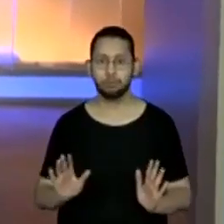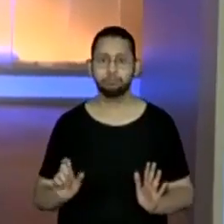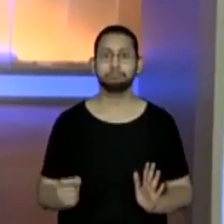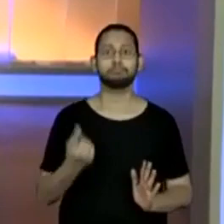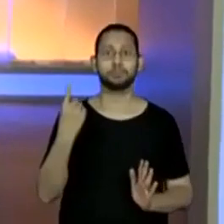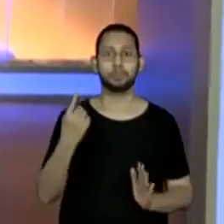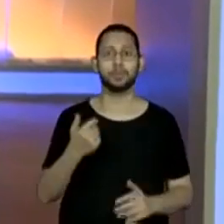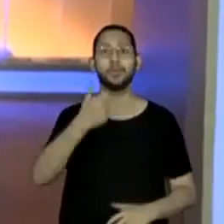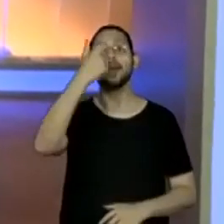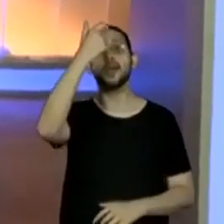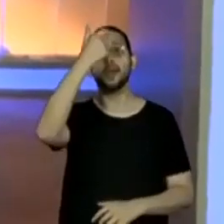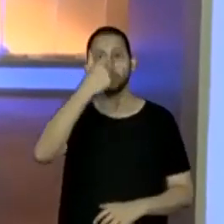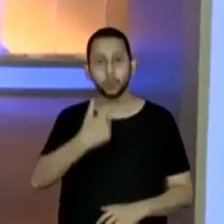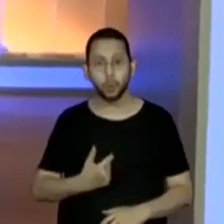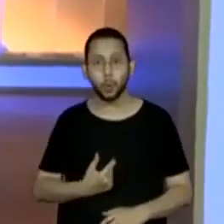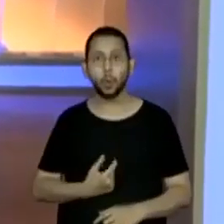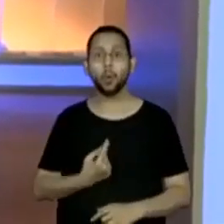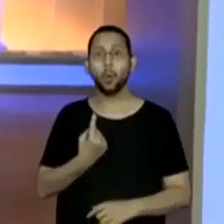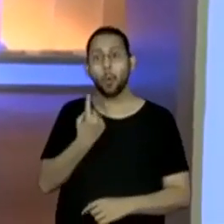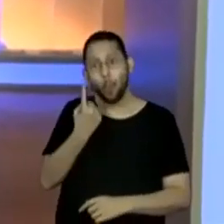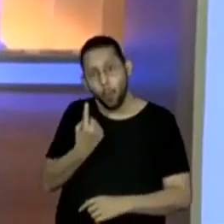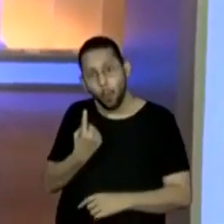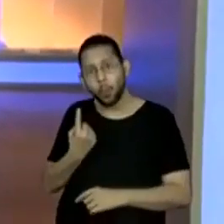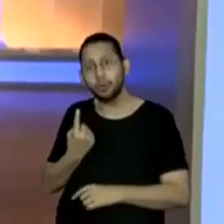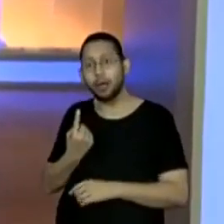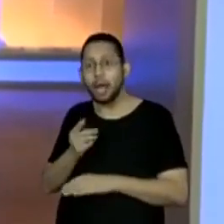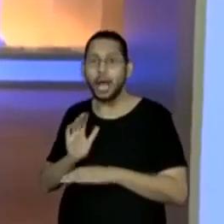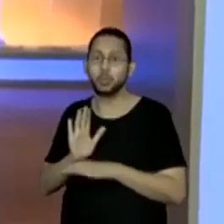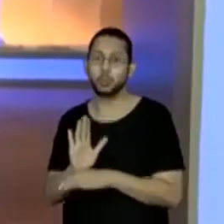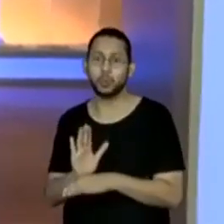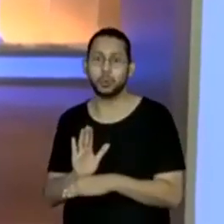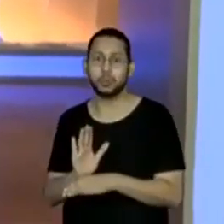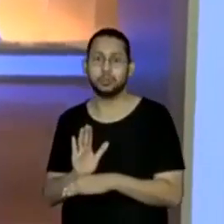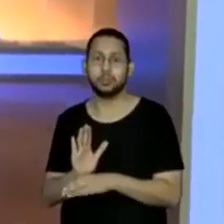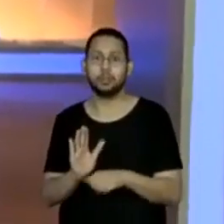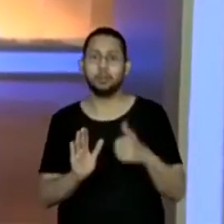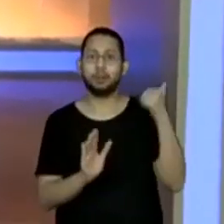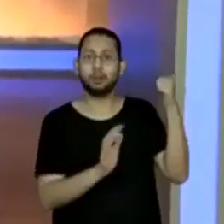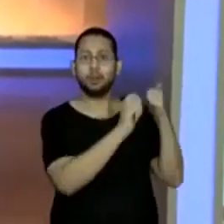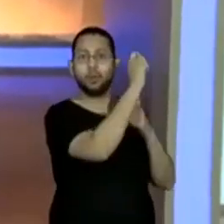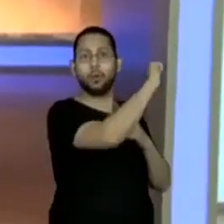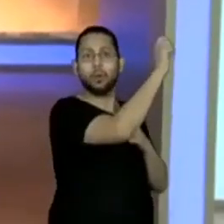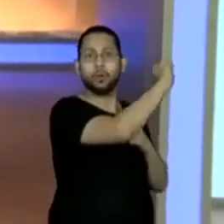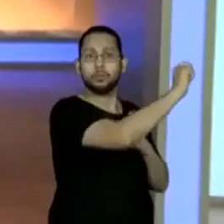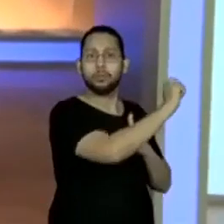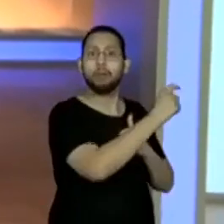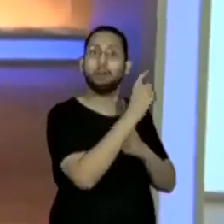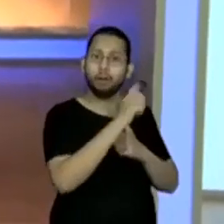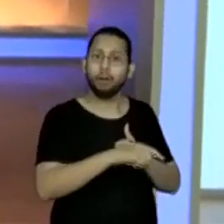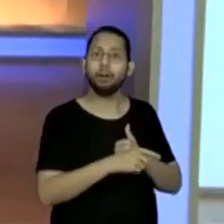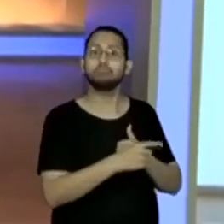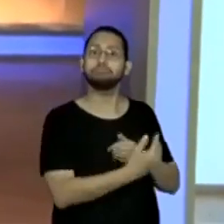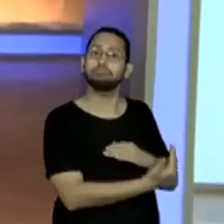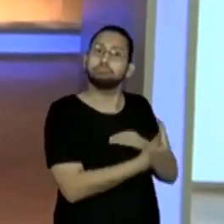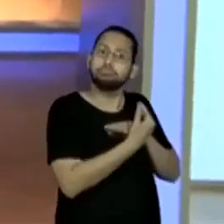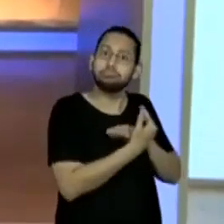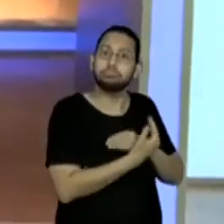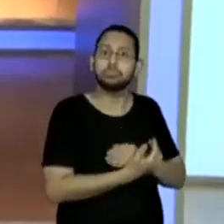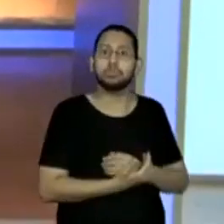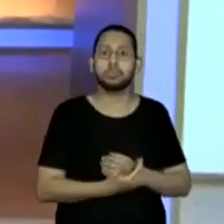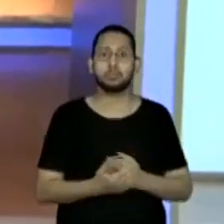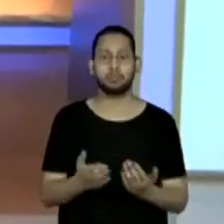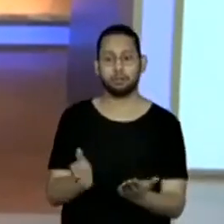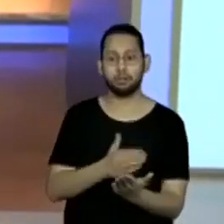sou apenas mais uma ferramenta. Como a lousa é uma ferramenta, como o livro é uma ferramenta,